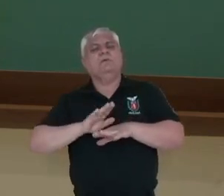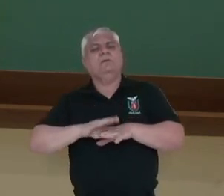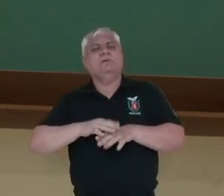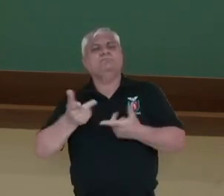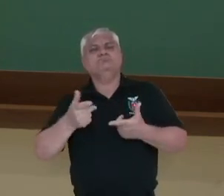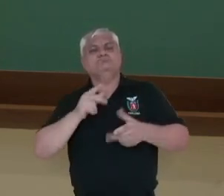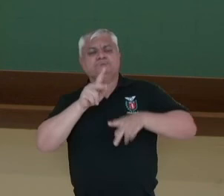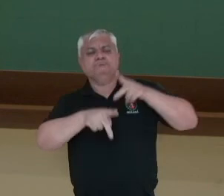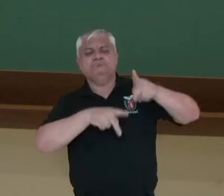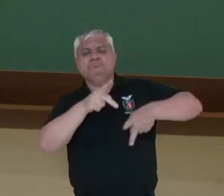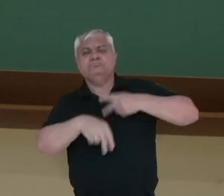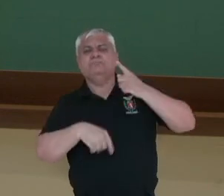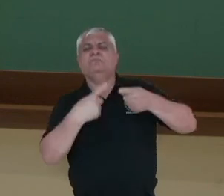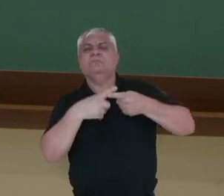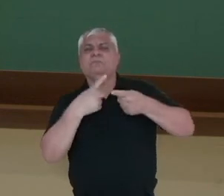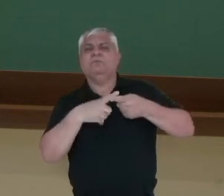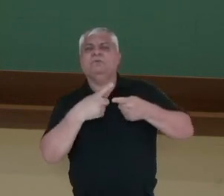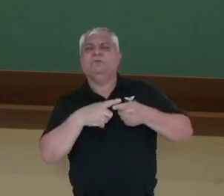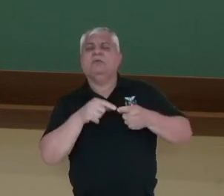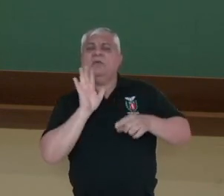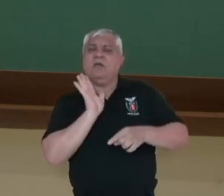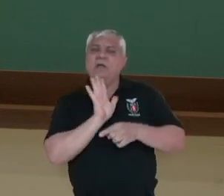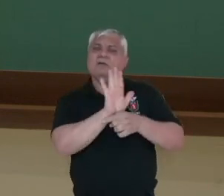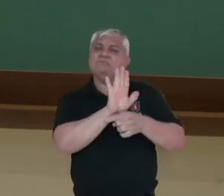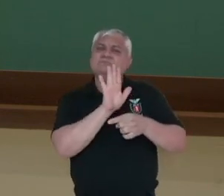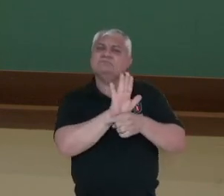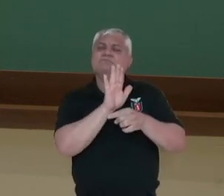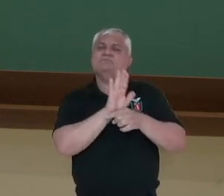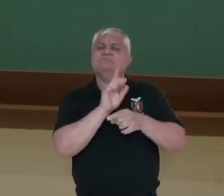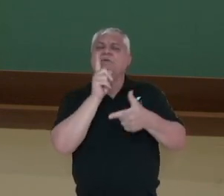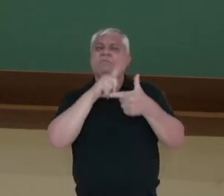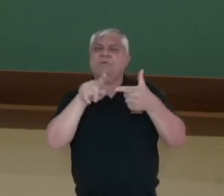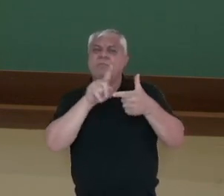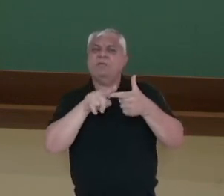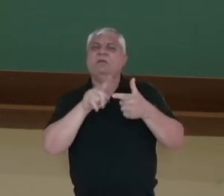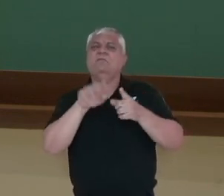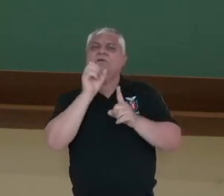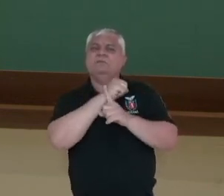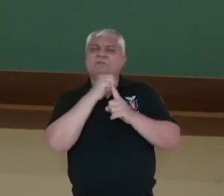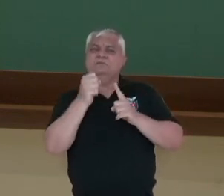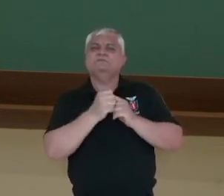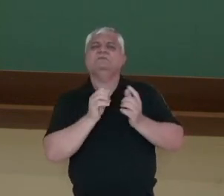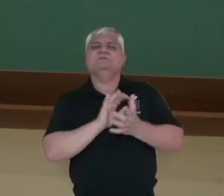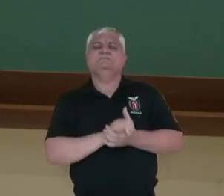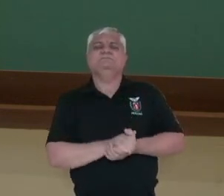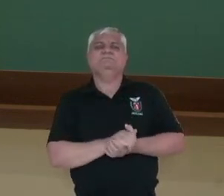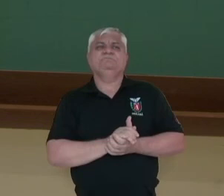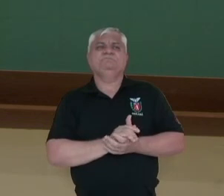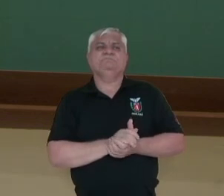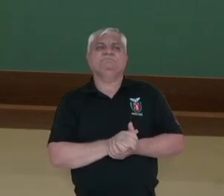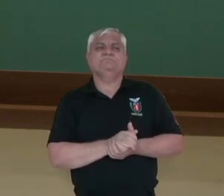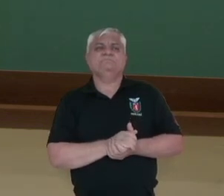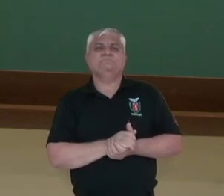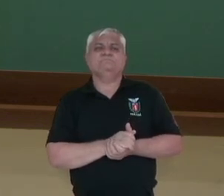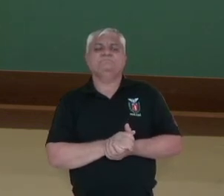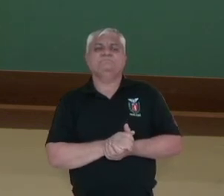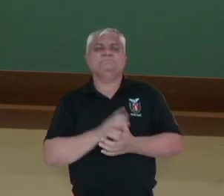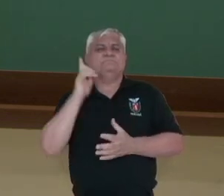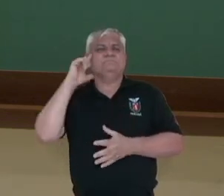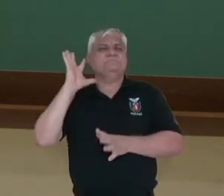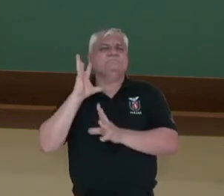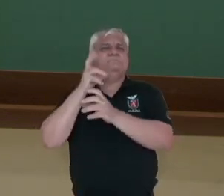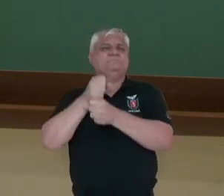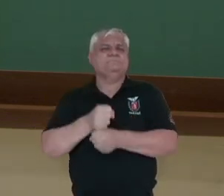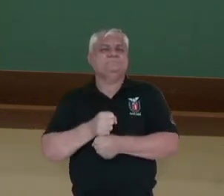para conter esses conflitos que vão nascer na sociedade civil. Vamos para a nossa revisão?